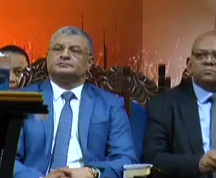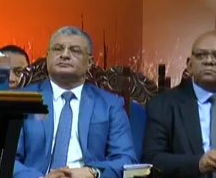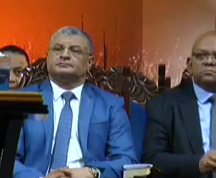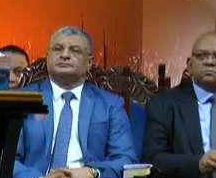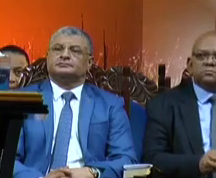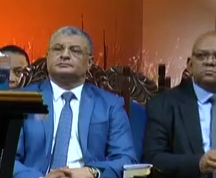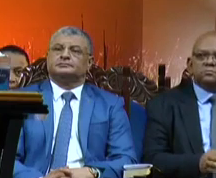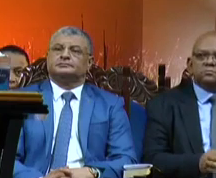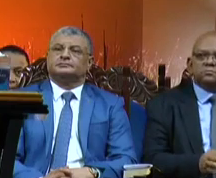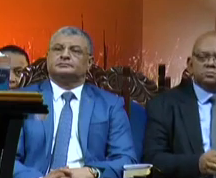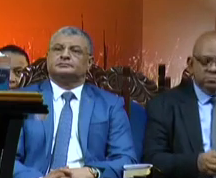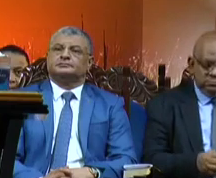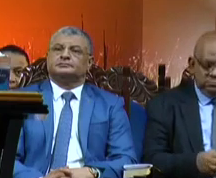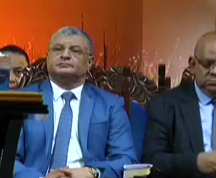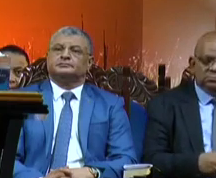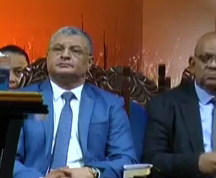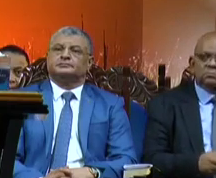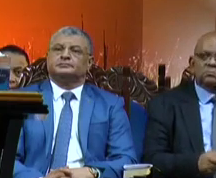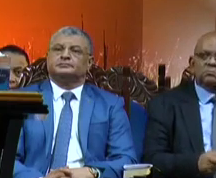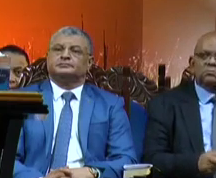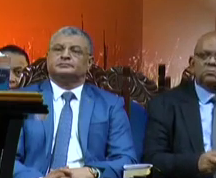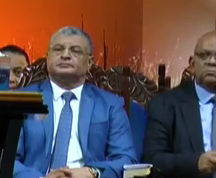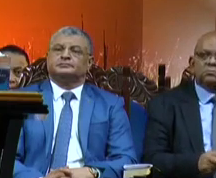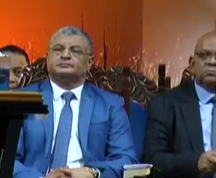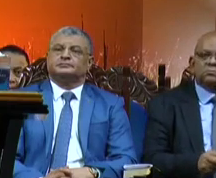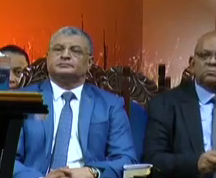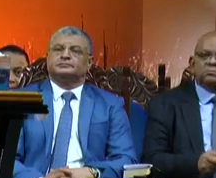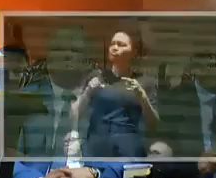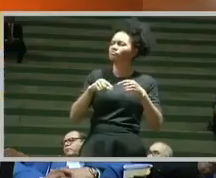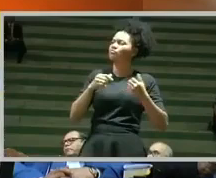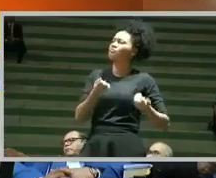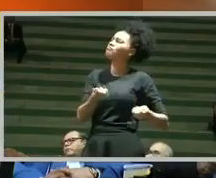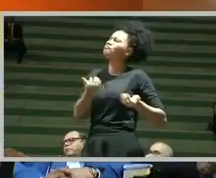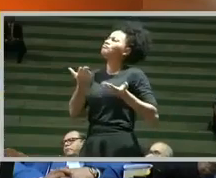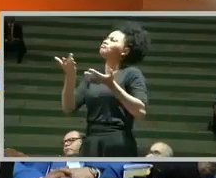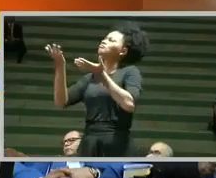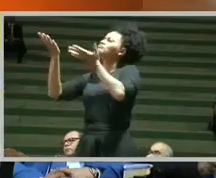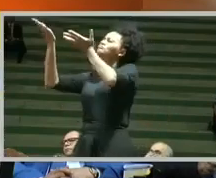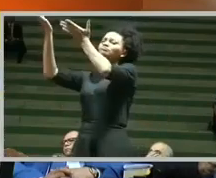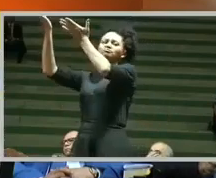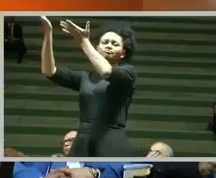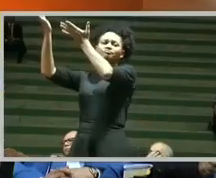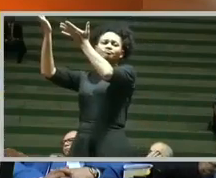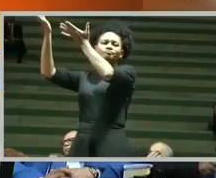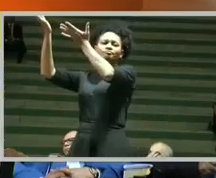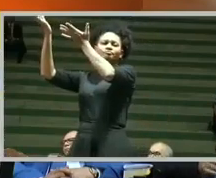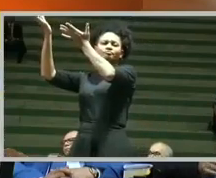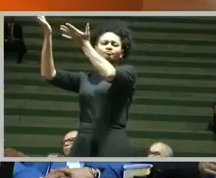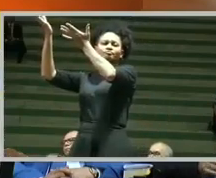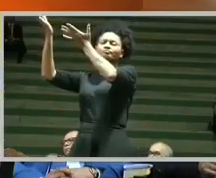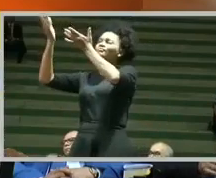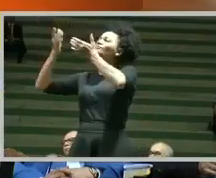lado, existem hinos cantados diretamente para Deus, falando com